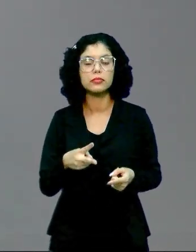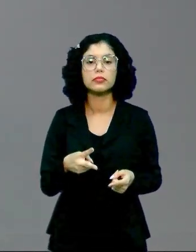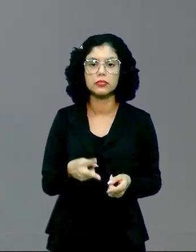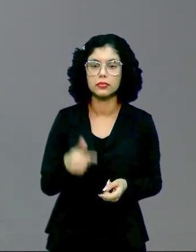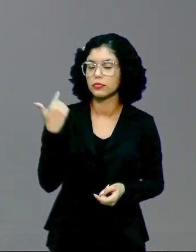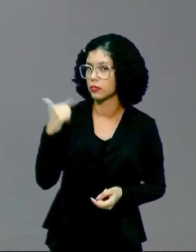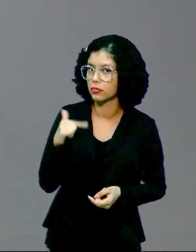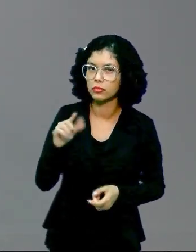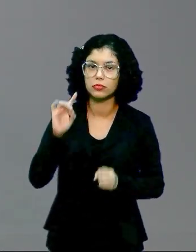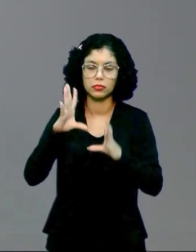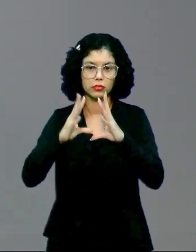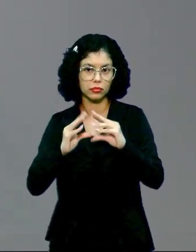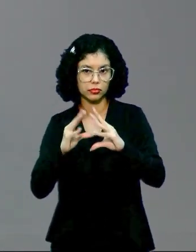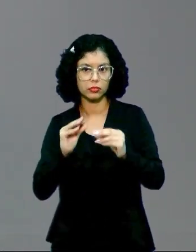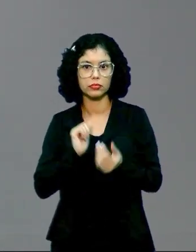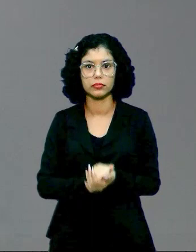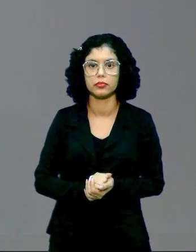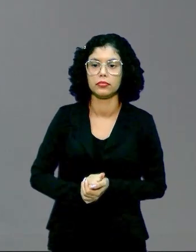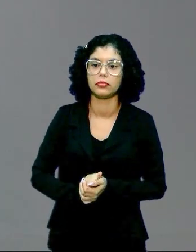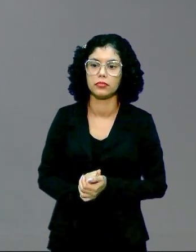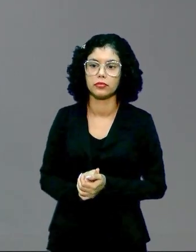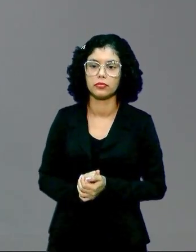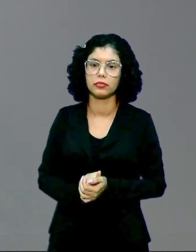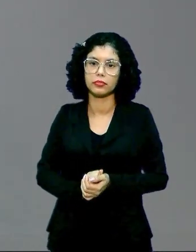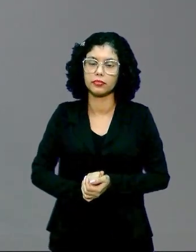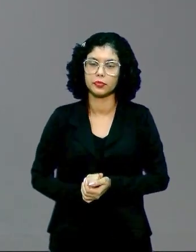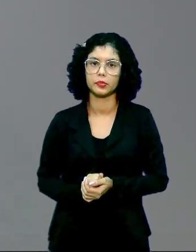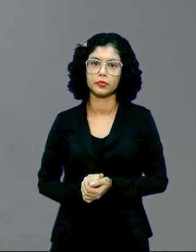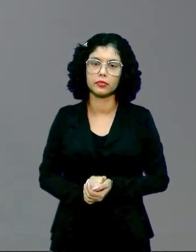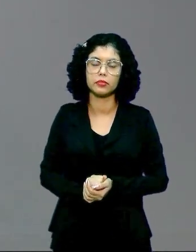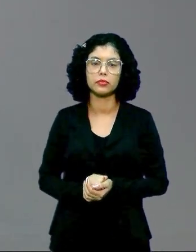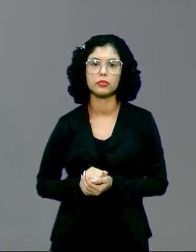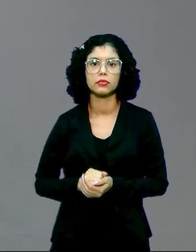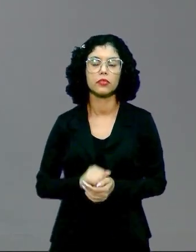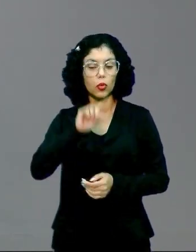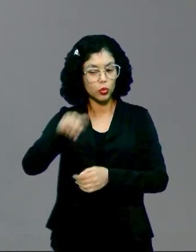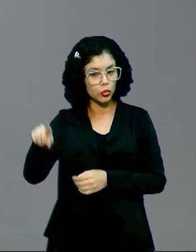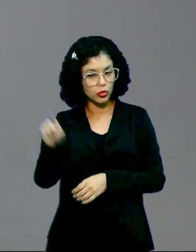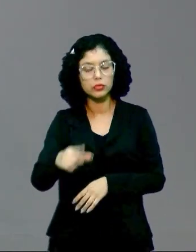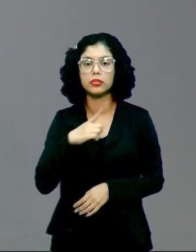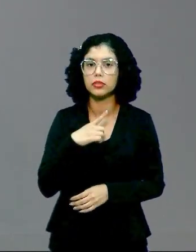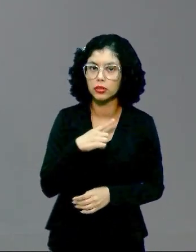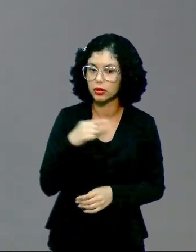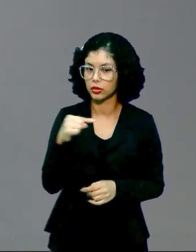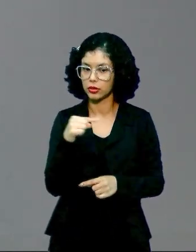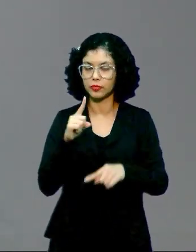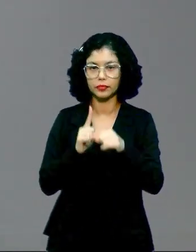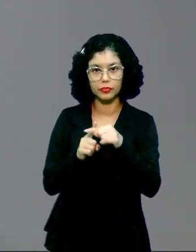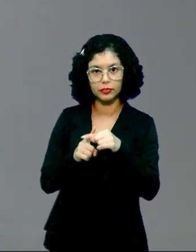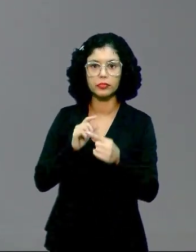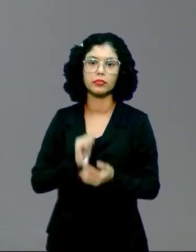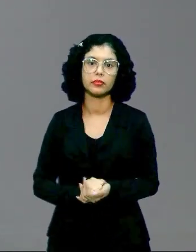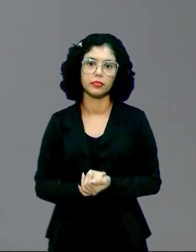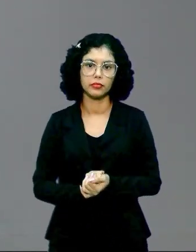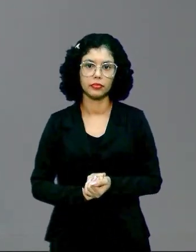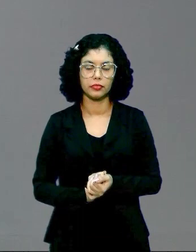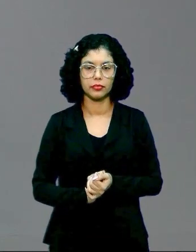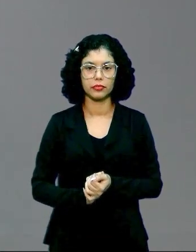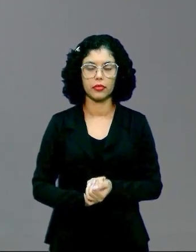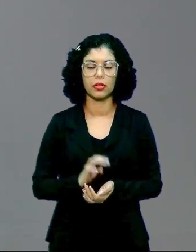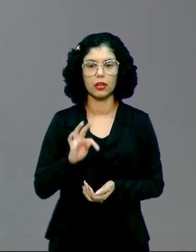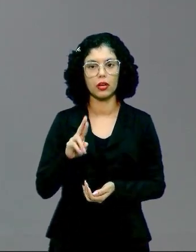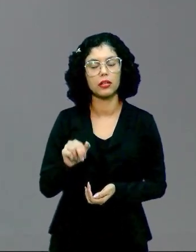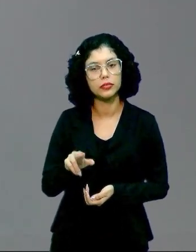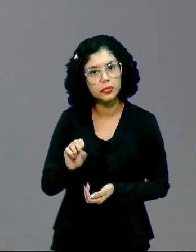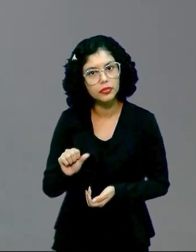átomo ele não é mais maciço, que o átomo ele não é mais neutro, ele tem cargas. As cargas apareceram lá em Thomson,